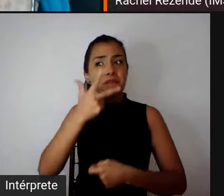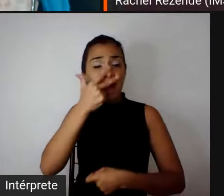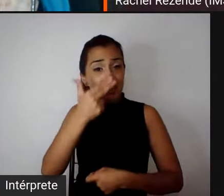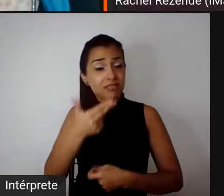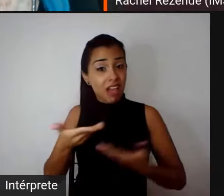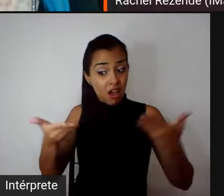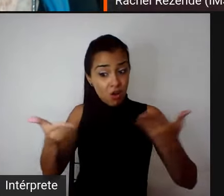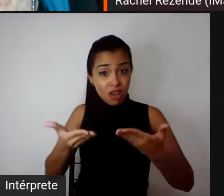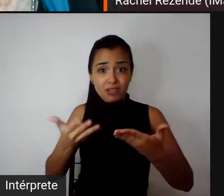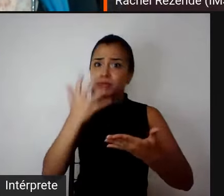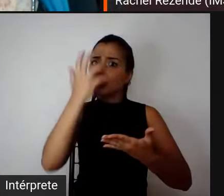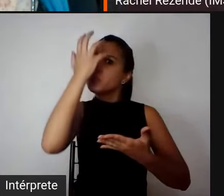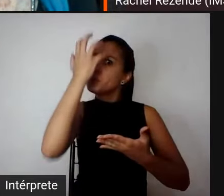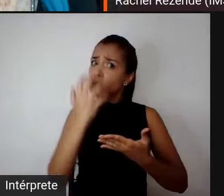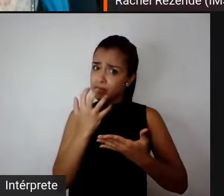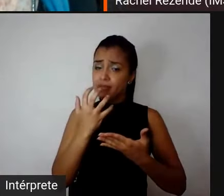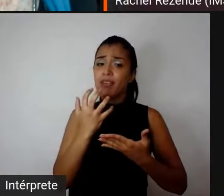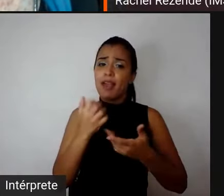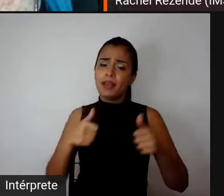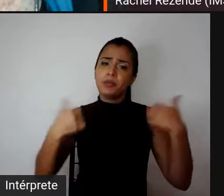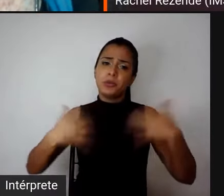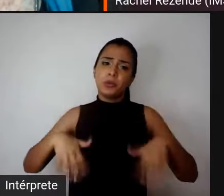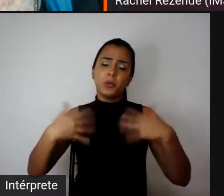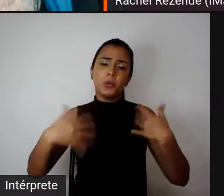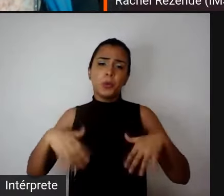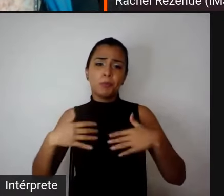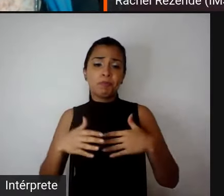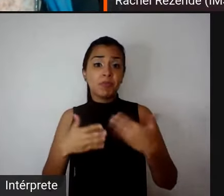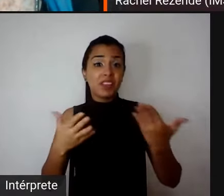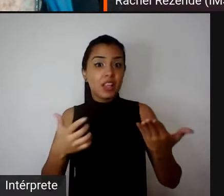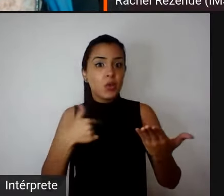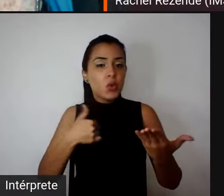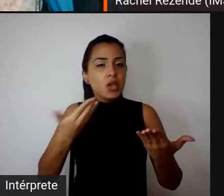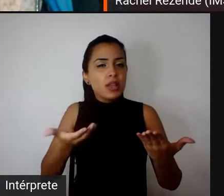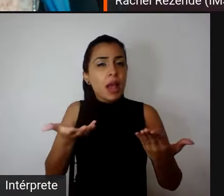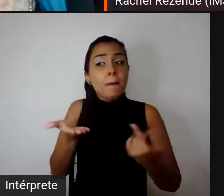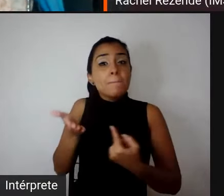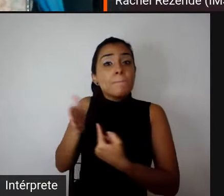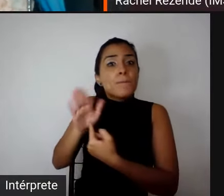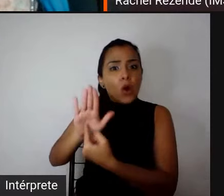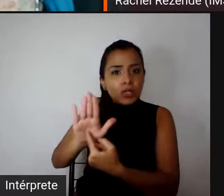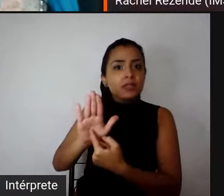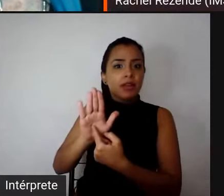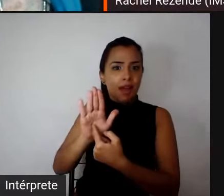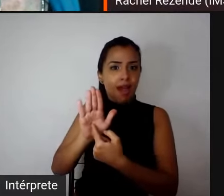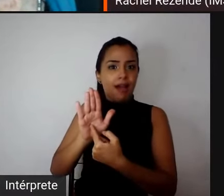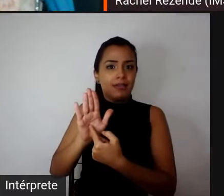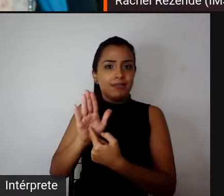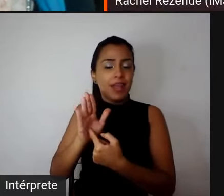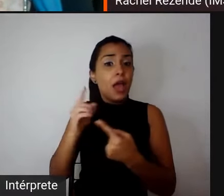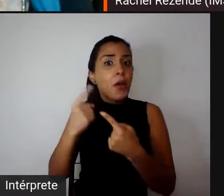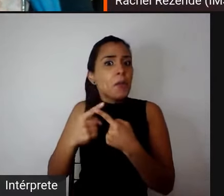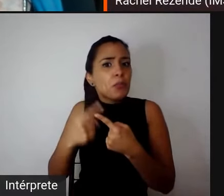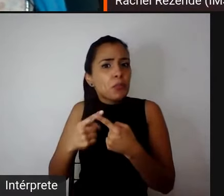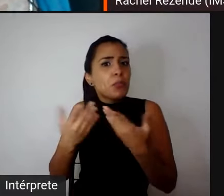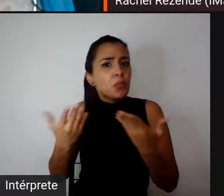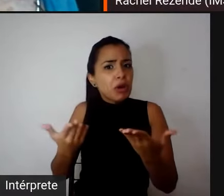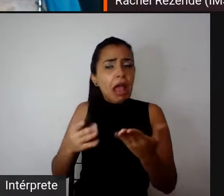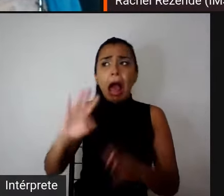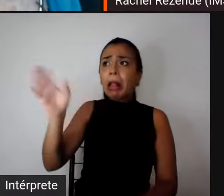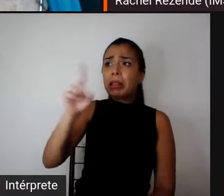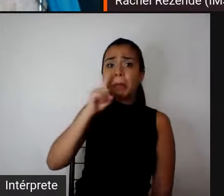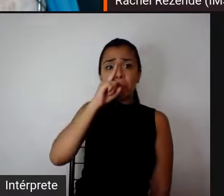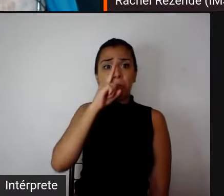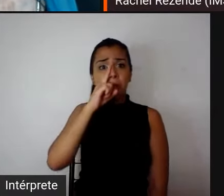seriamente feito isso. Eu queria mostrar, porque tem tanta vamos, não vamos, é perigoso, qual